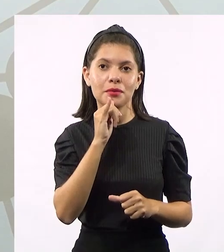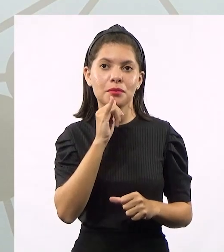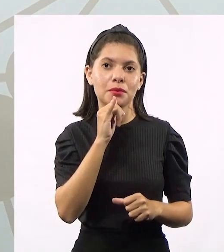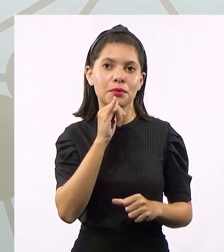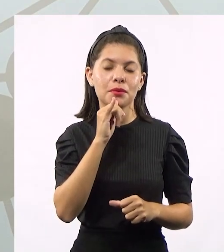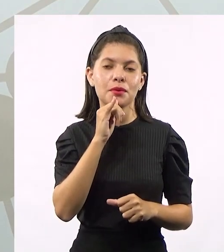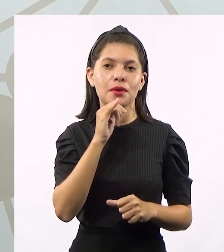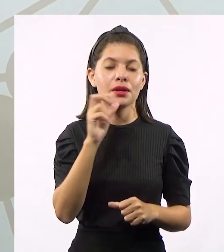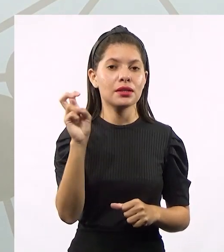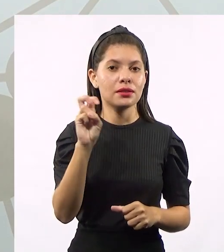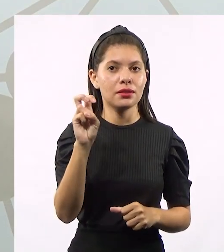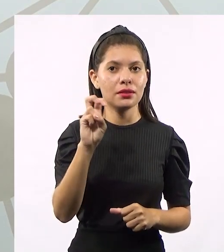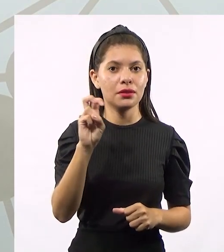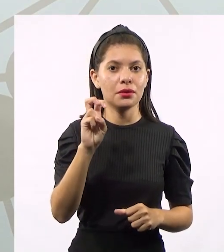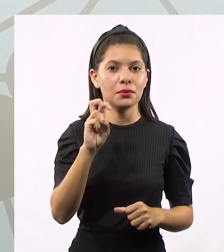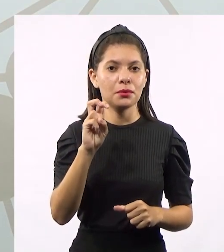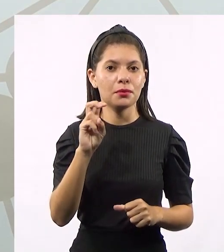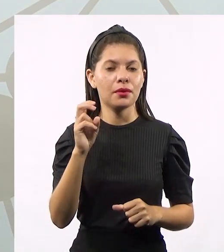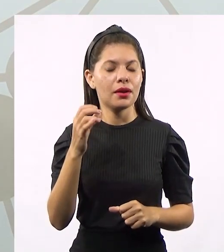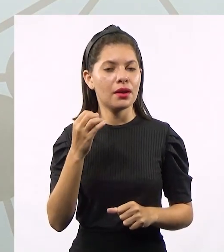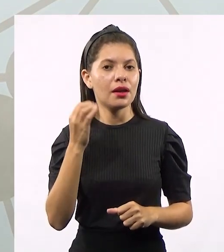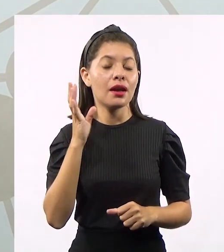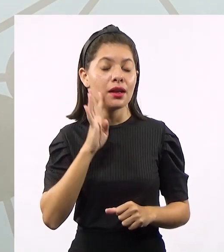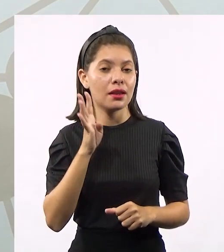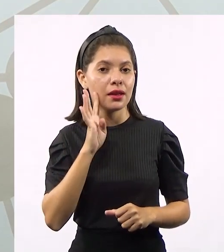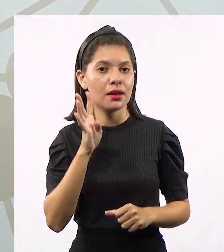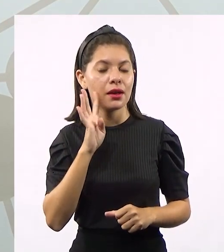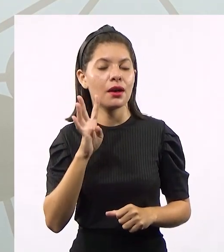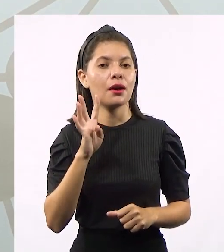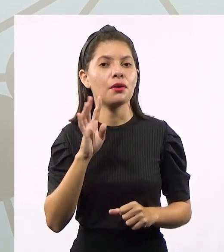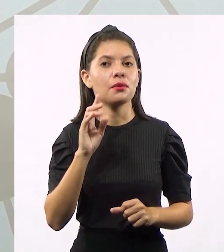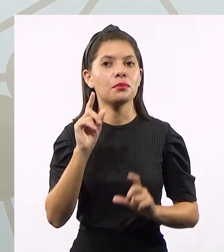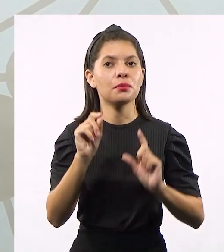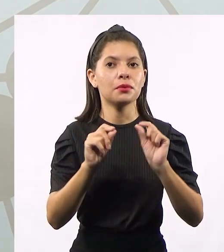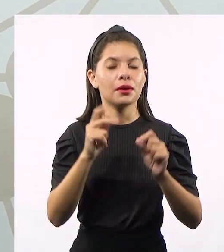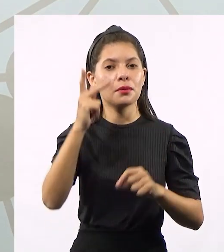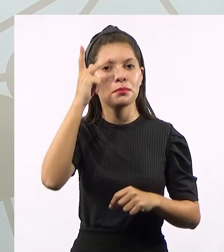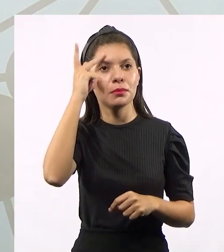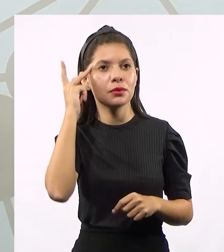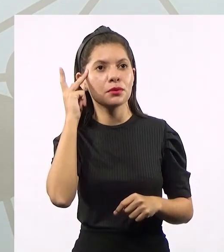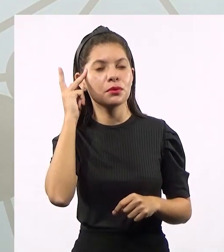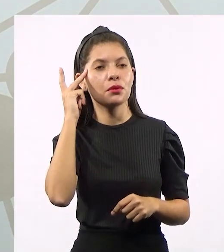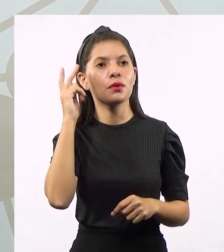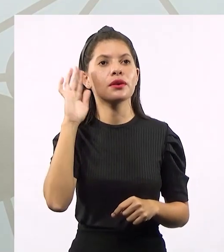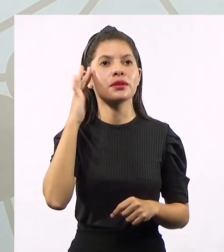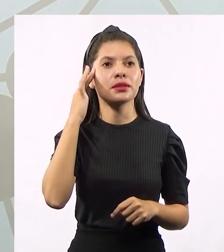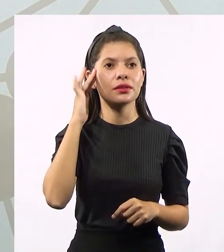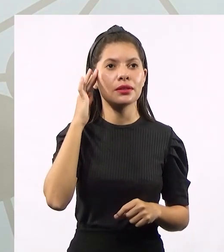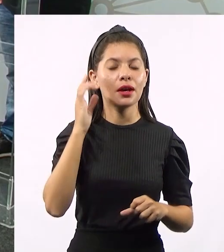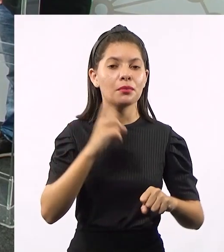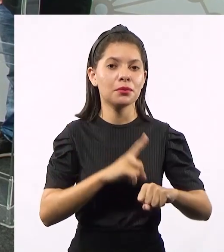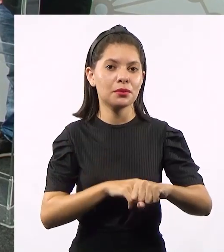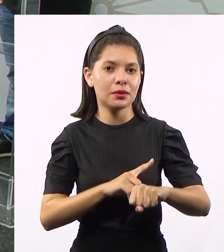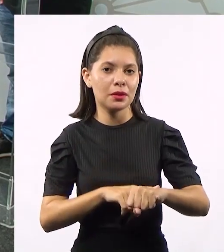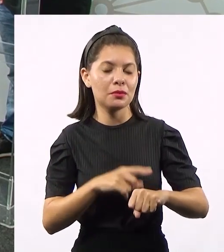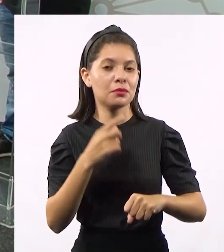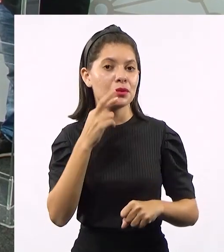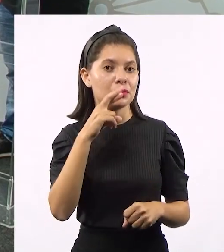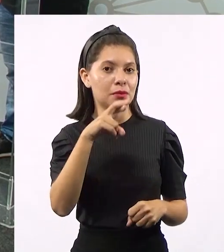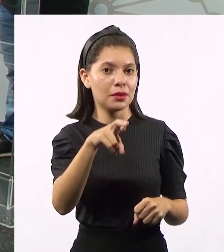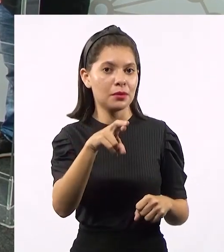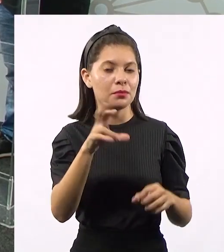bacana que aí o usuário já sabe mais ou menos quanto tempo ele vai ter ali para poder responder o nosso questionário. Exatamente. E